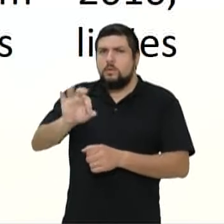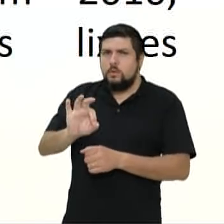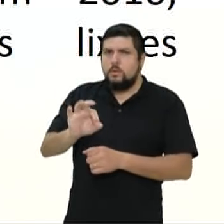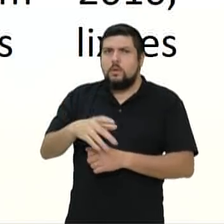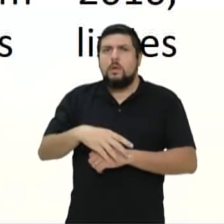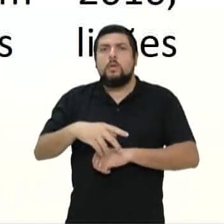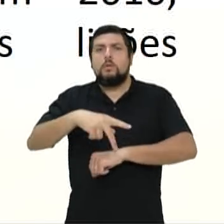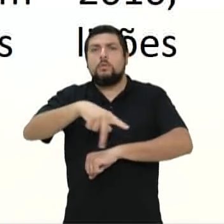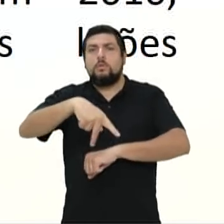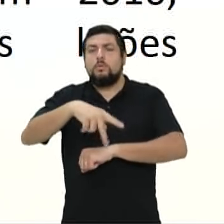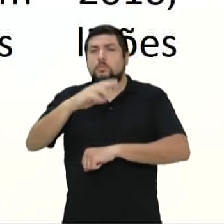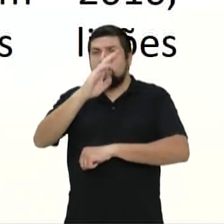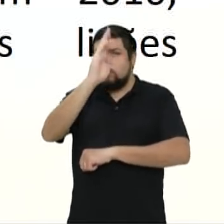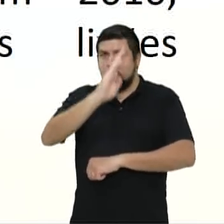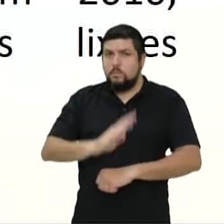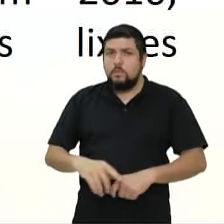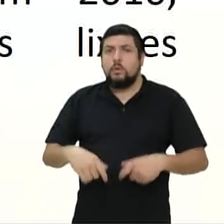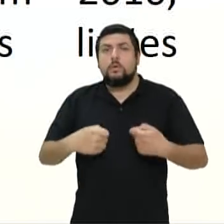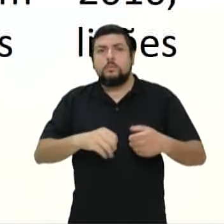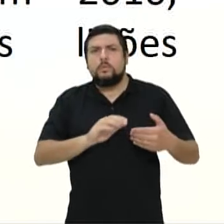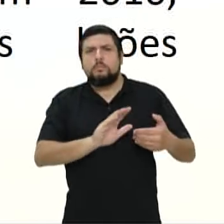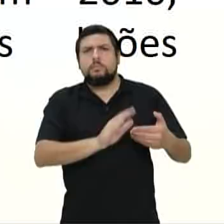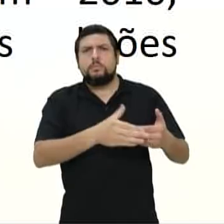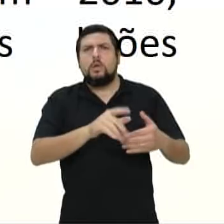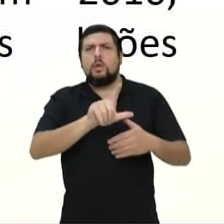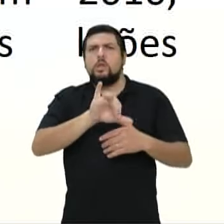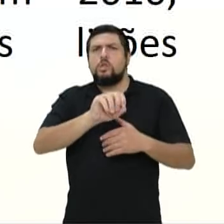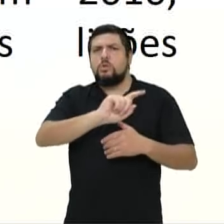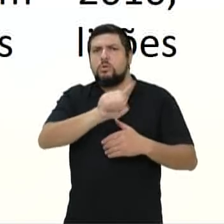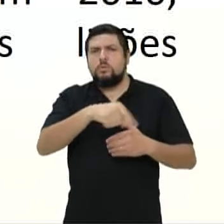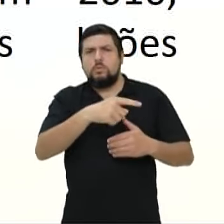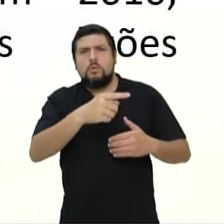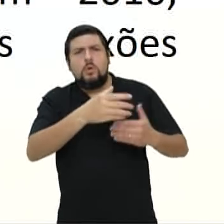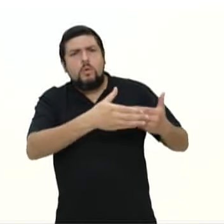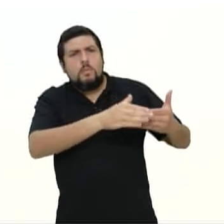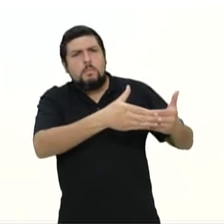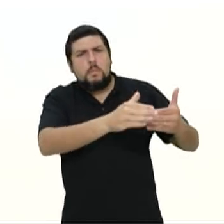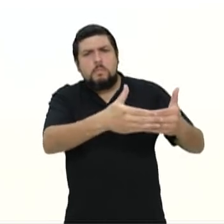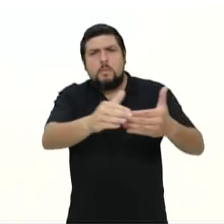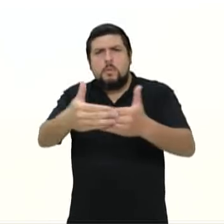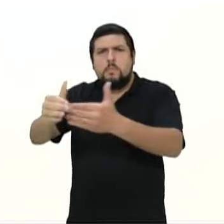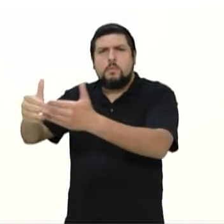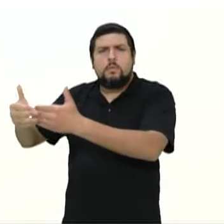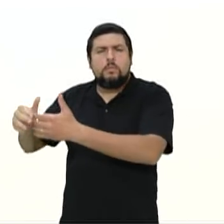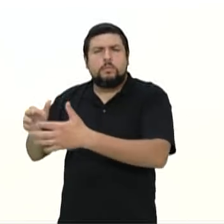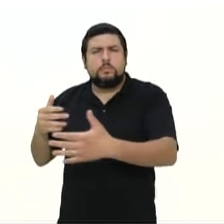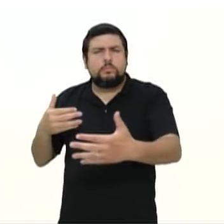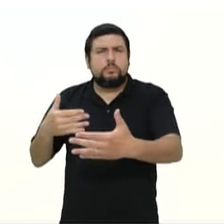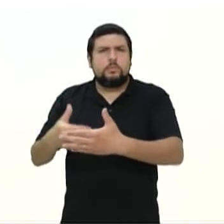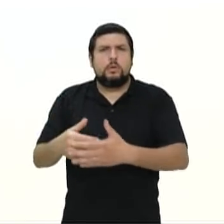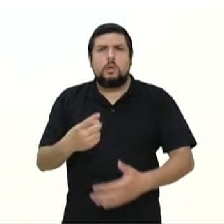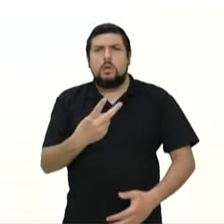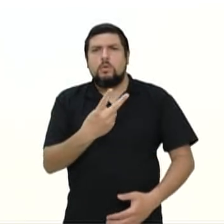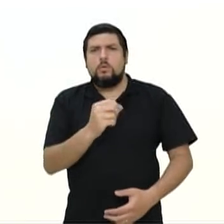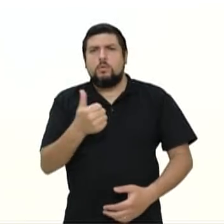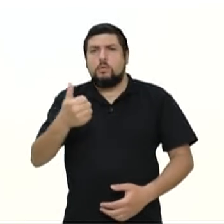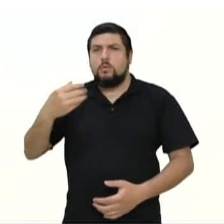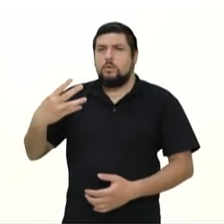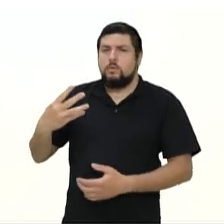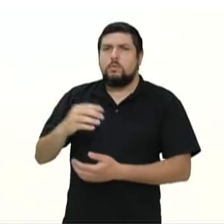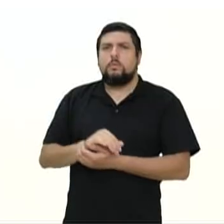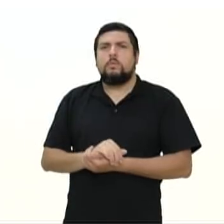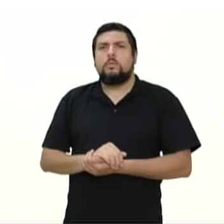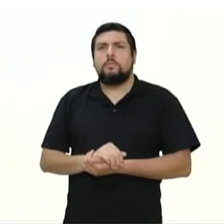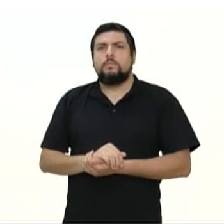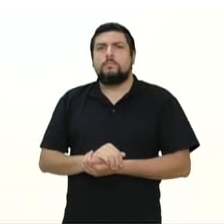extinguir todos os lixões até 2014. O prazo foi adiado e